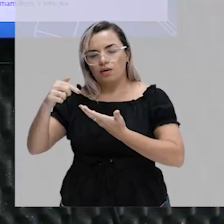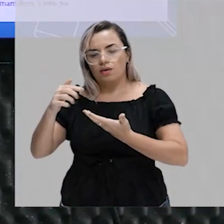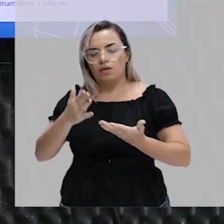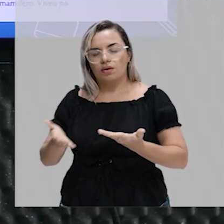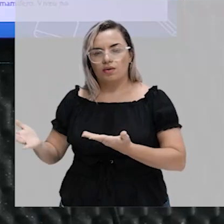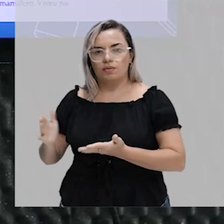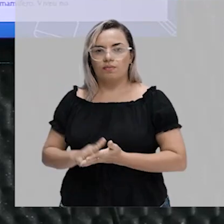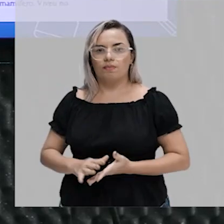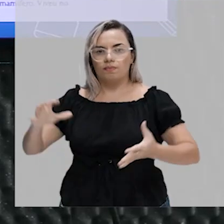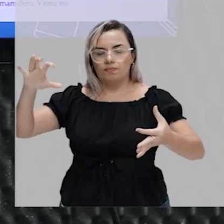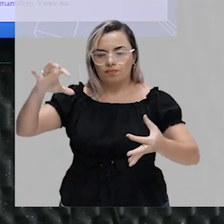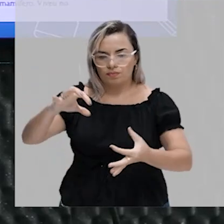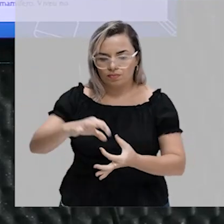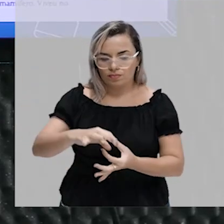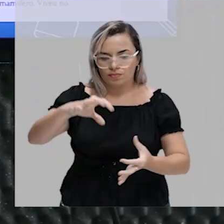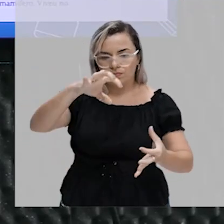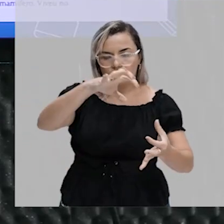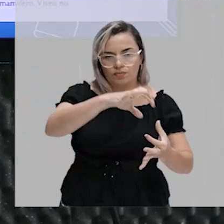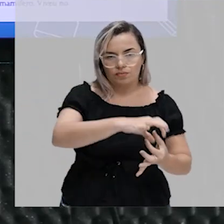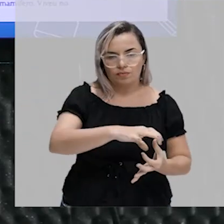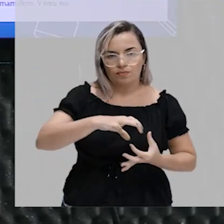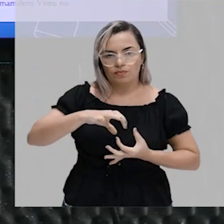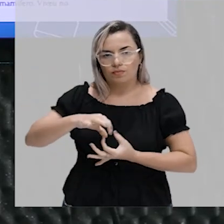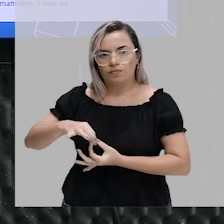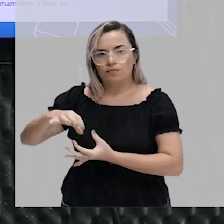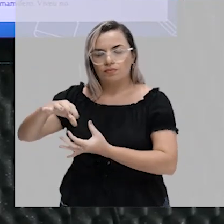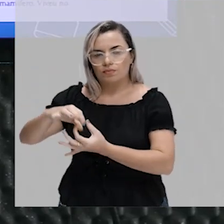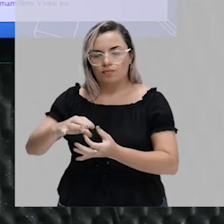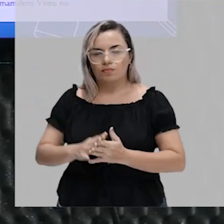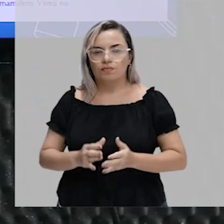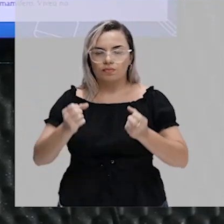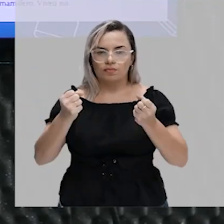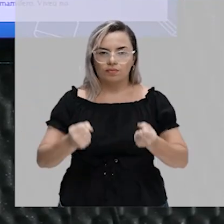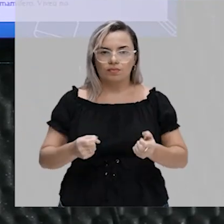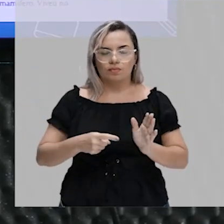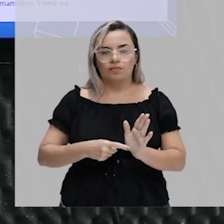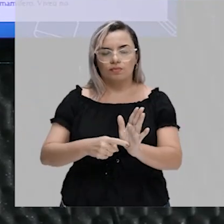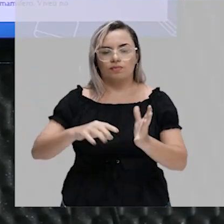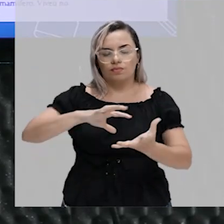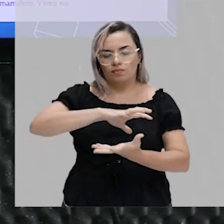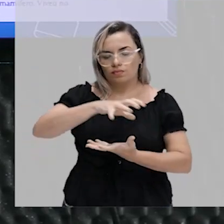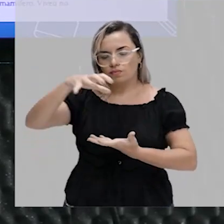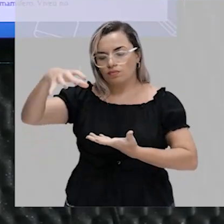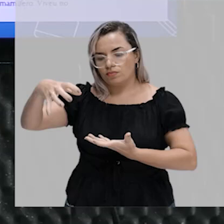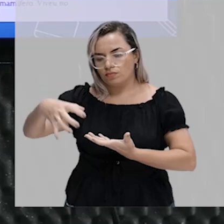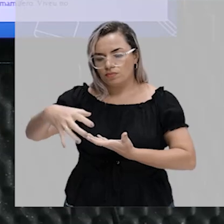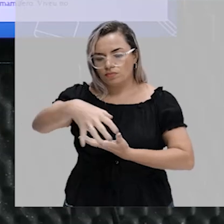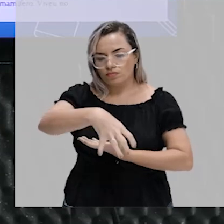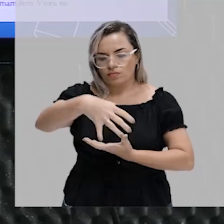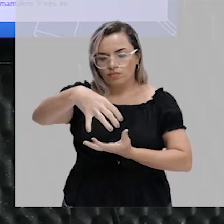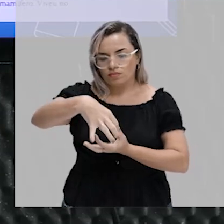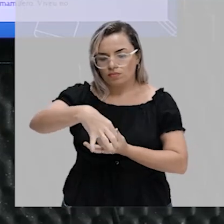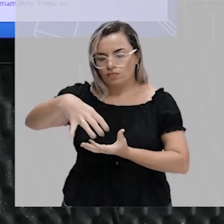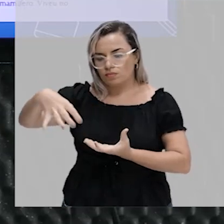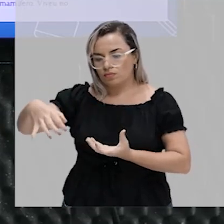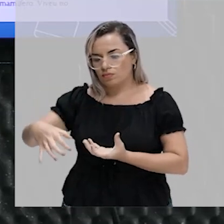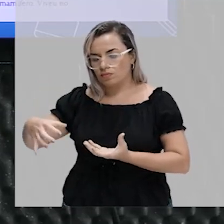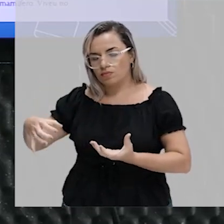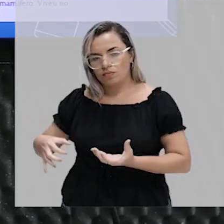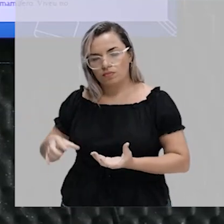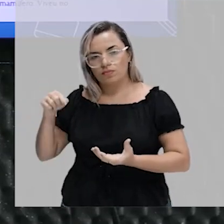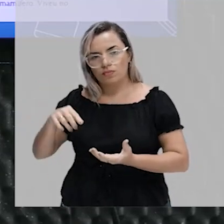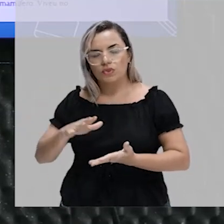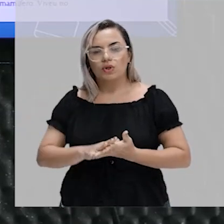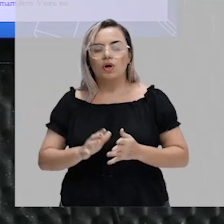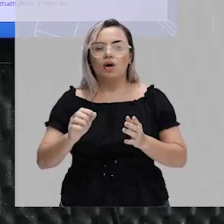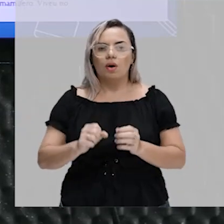que esses encaixes podem gerar entre esses continentes. Então mostrando que esse argumento ele torna mais ainda forte